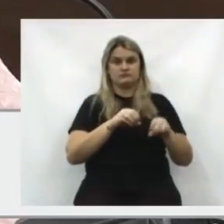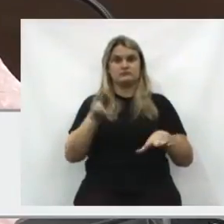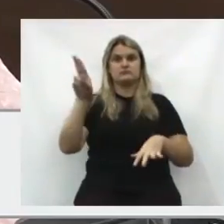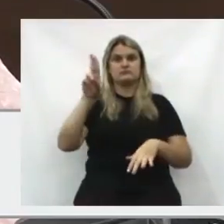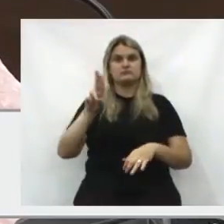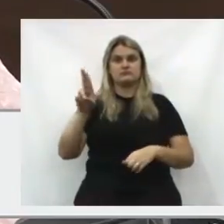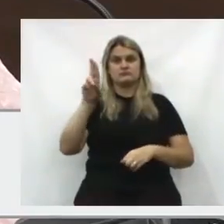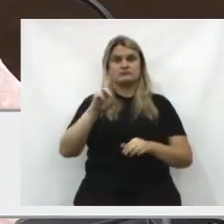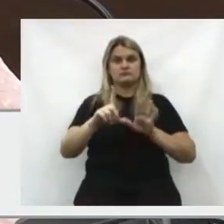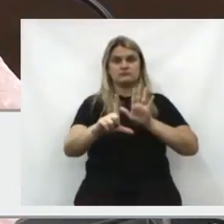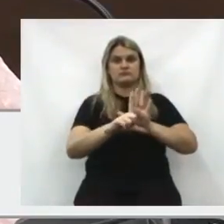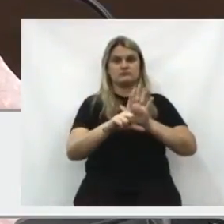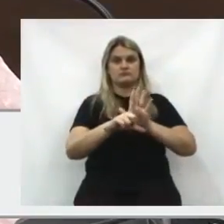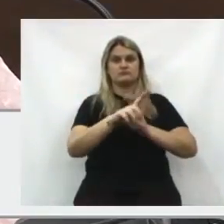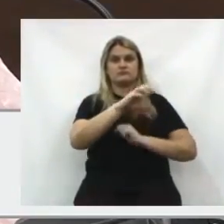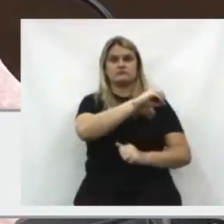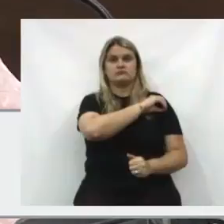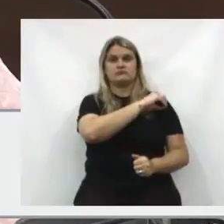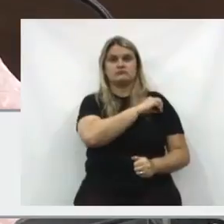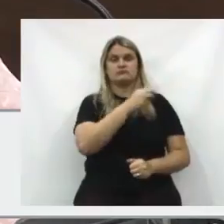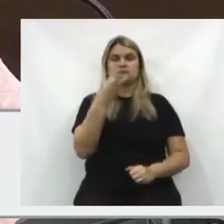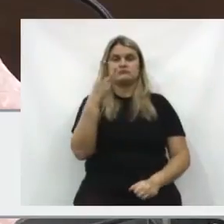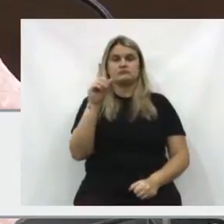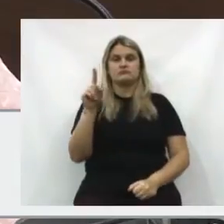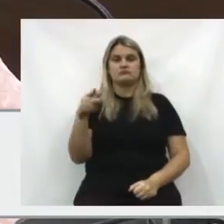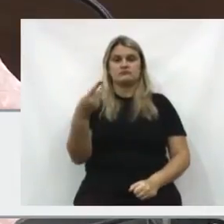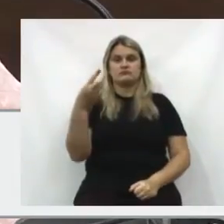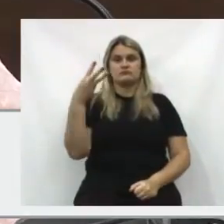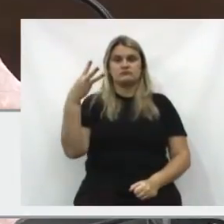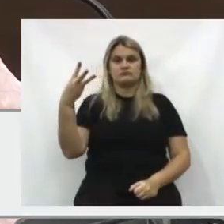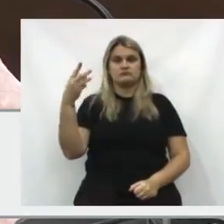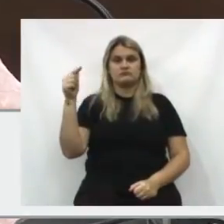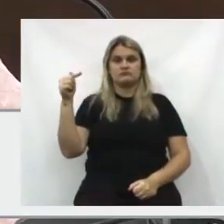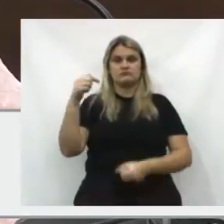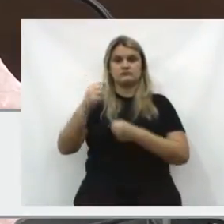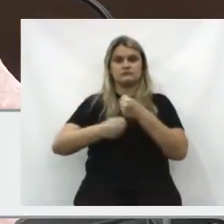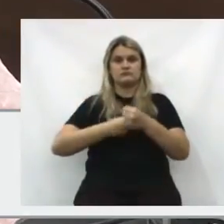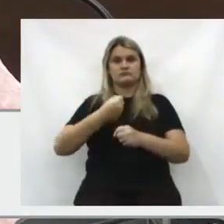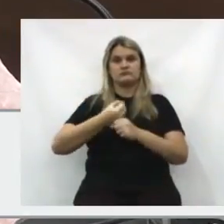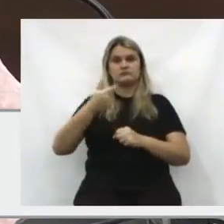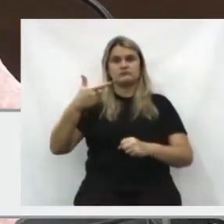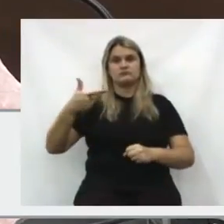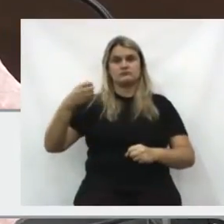Municipal de Educação utilizar-se da Lei número